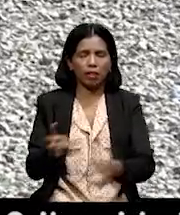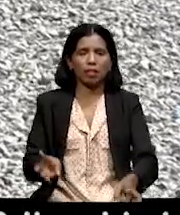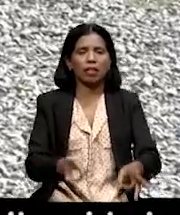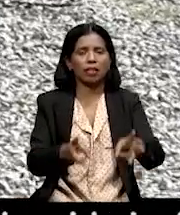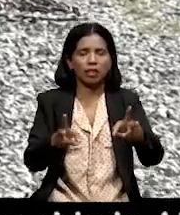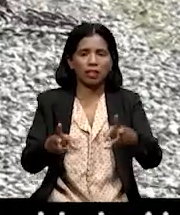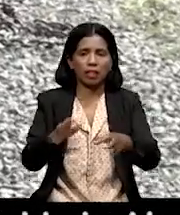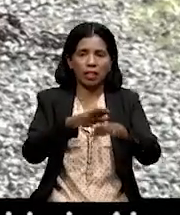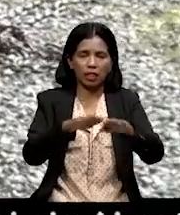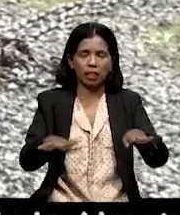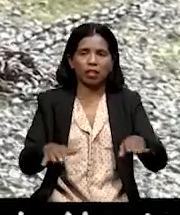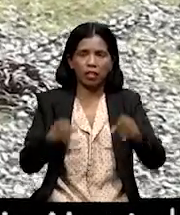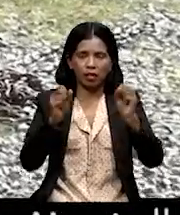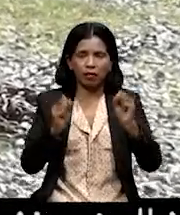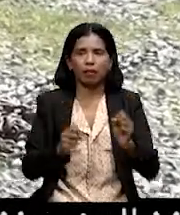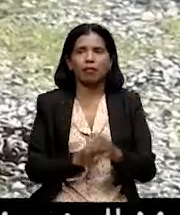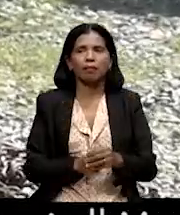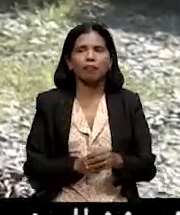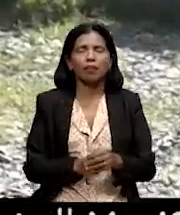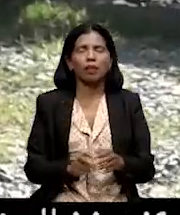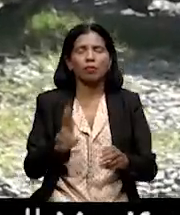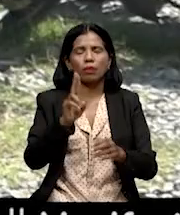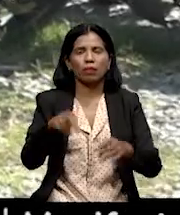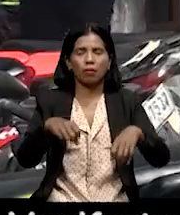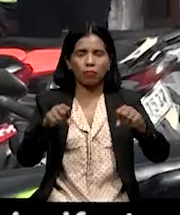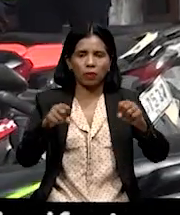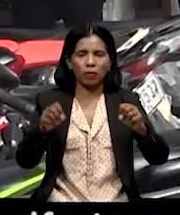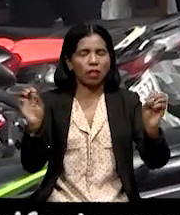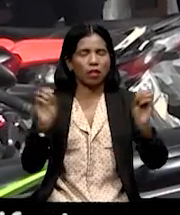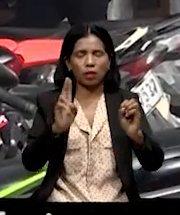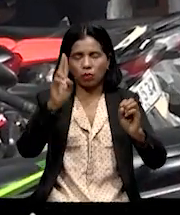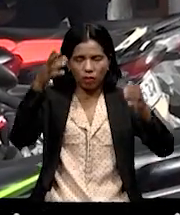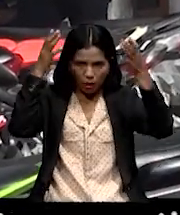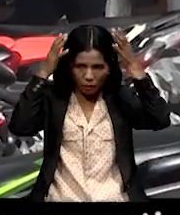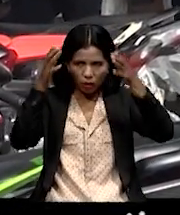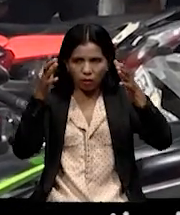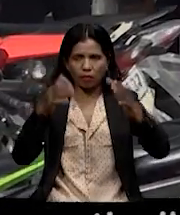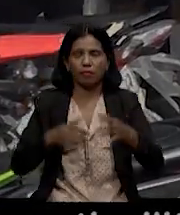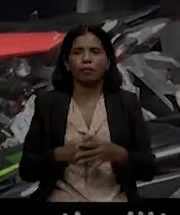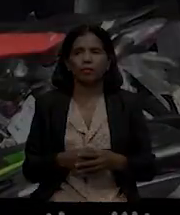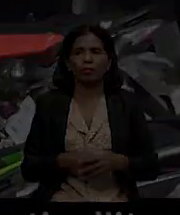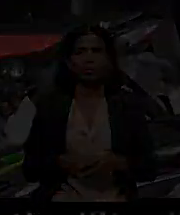no trotuar leten kondus motorizada lauza kapasiti. Almeida dos Santos, Elugayo, Ziamen.